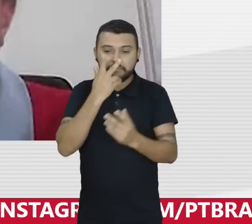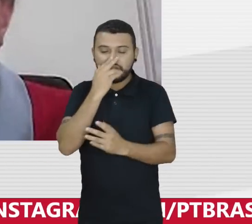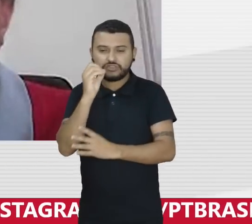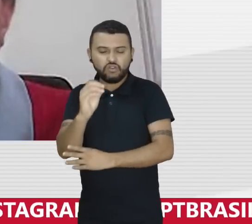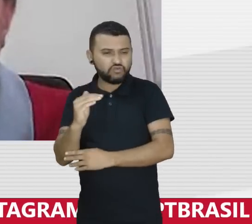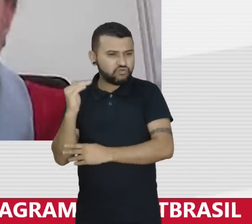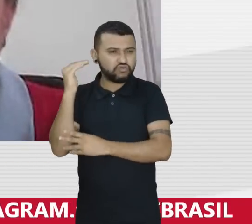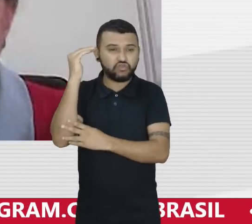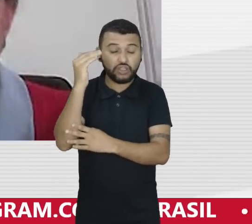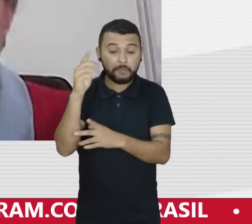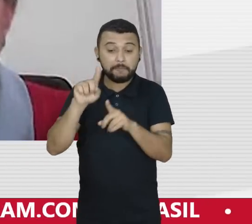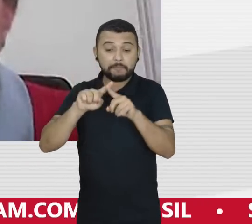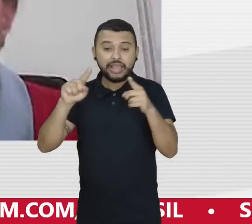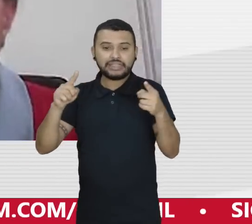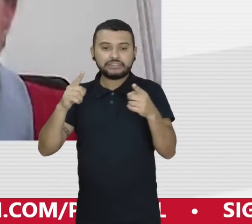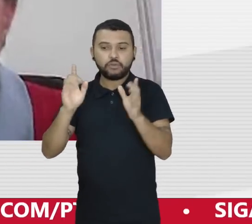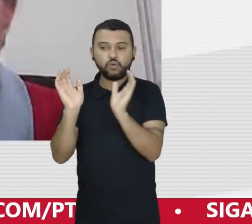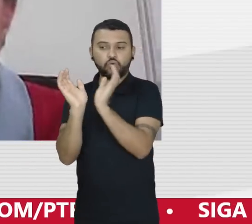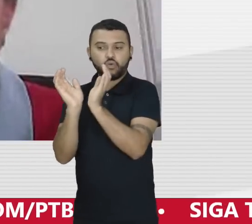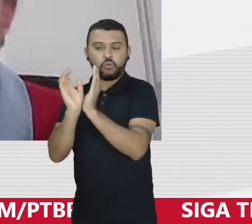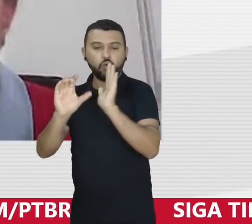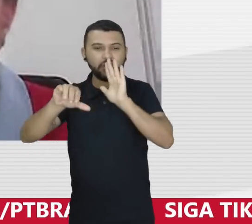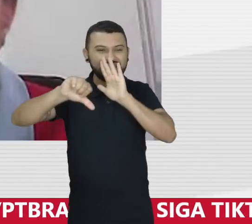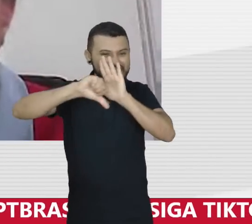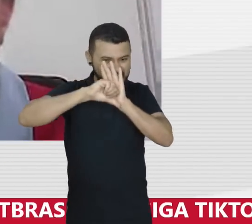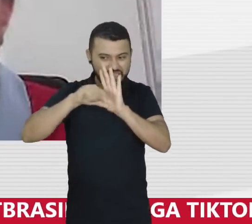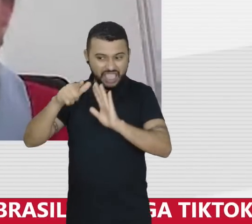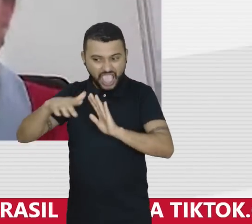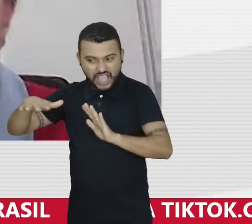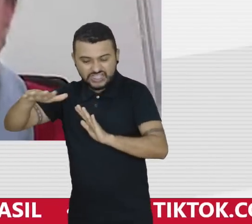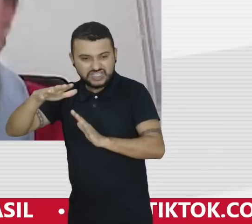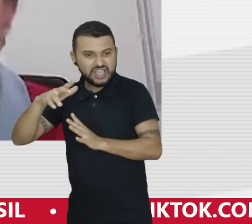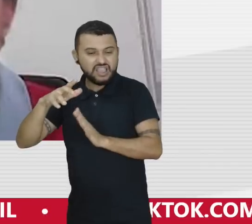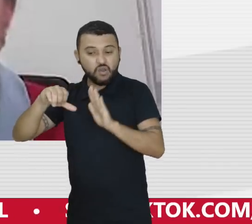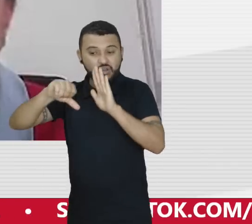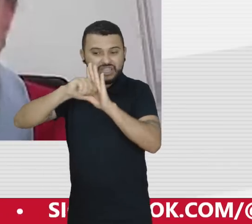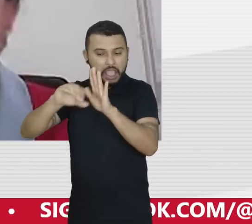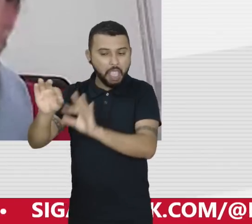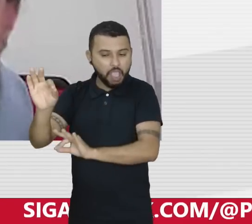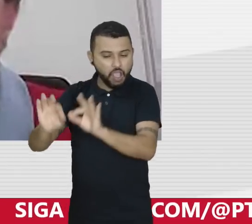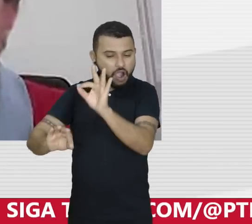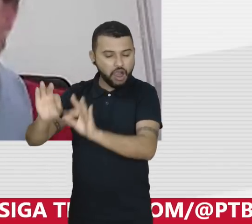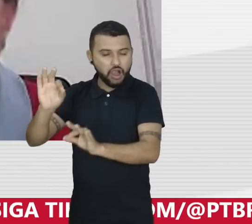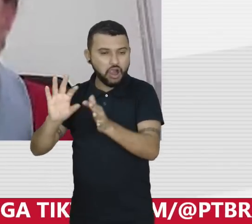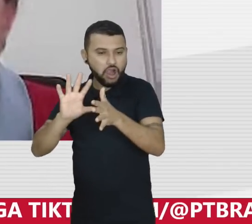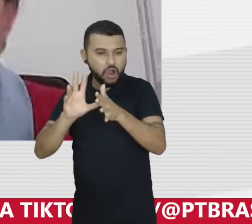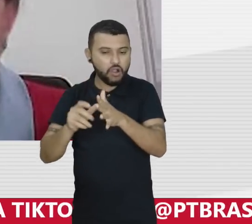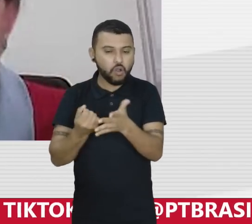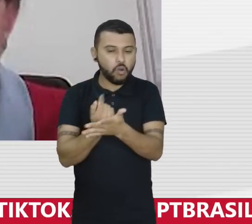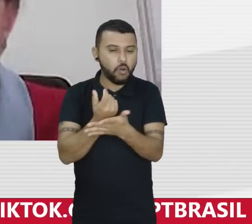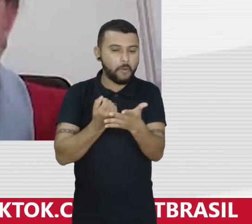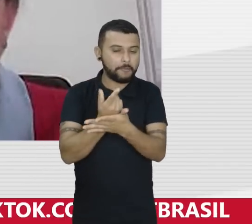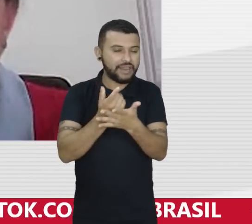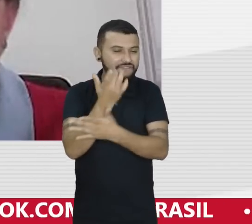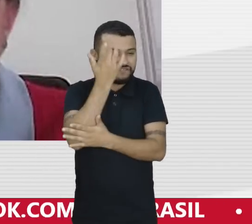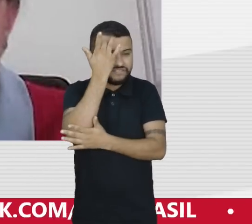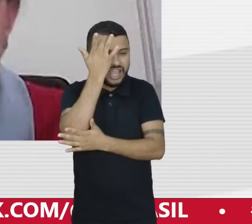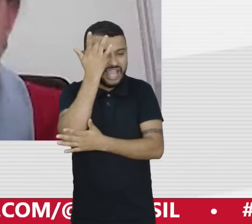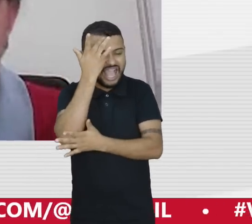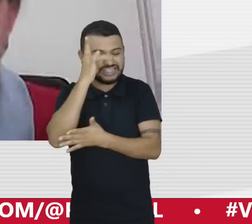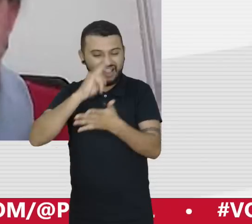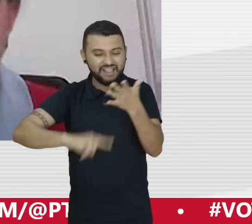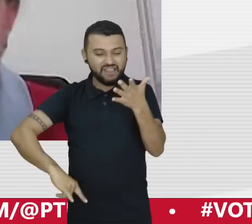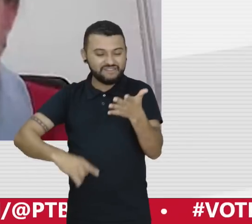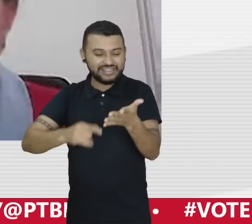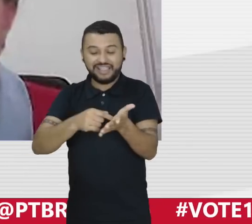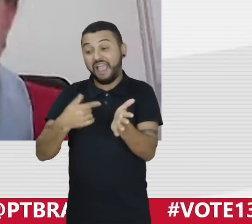fortalece essa relação miliciana, né, porque hoje o crime organizado pode comprar armas legalmente no país,